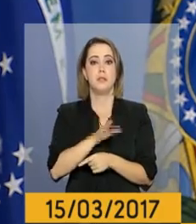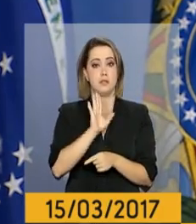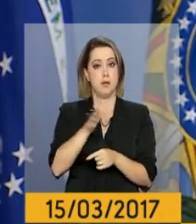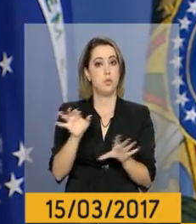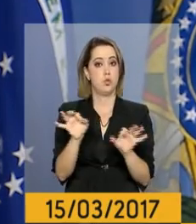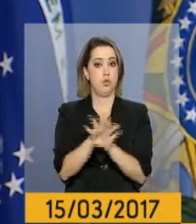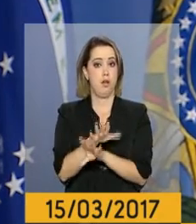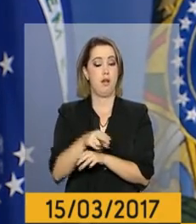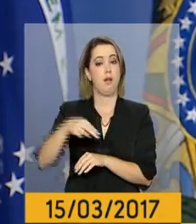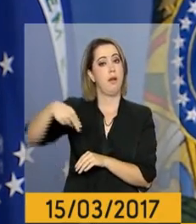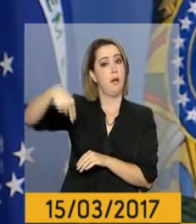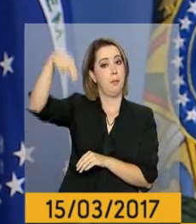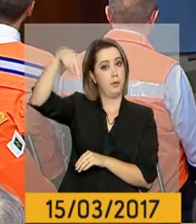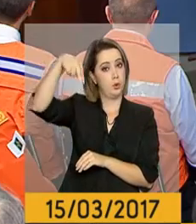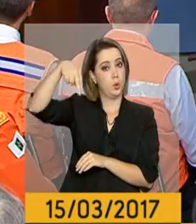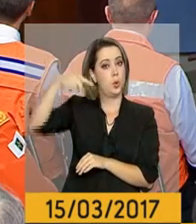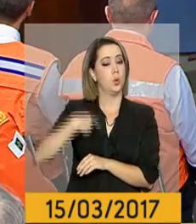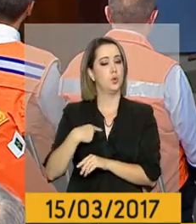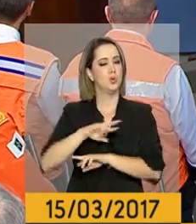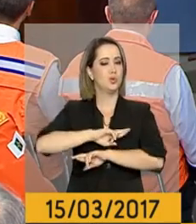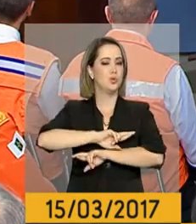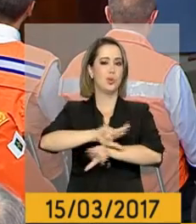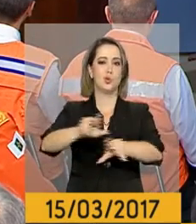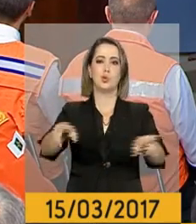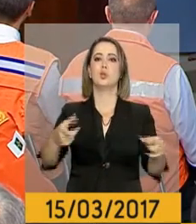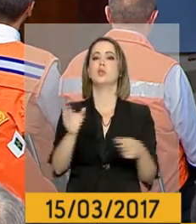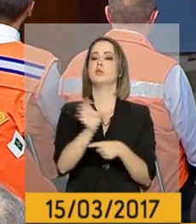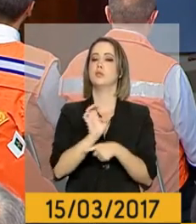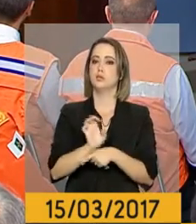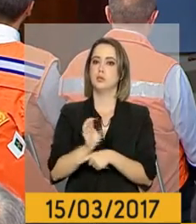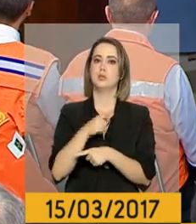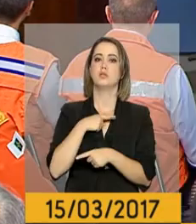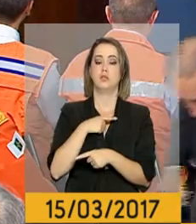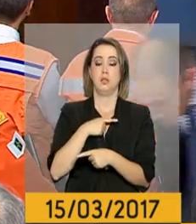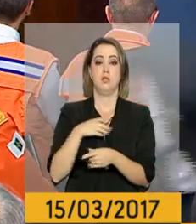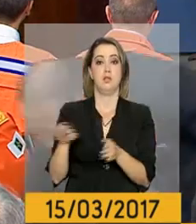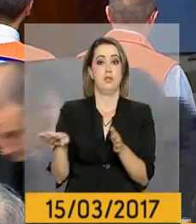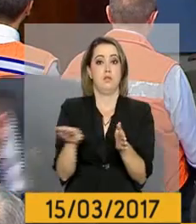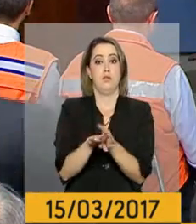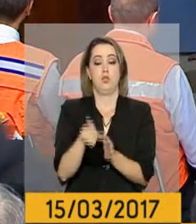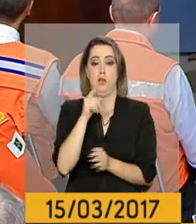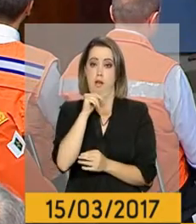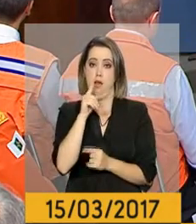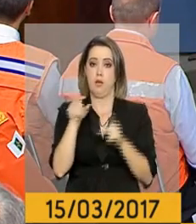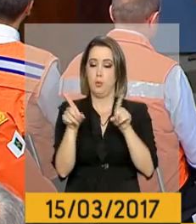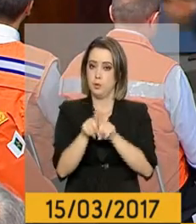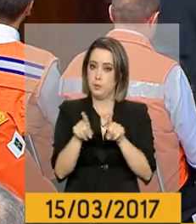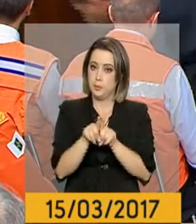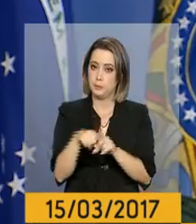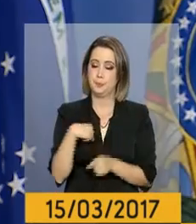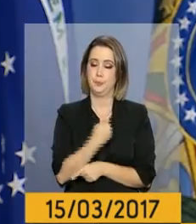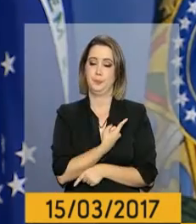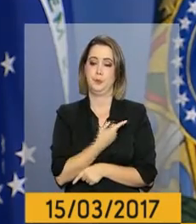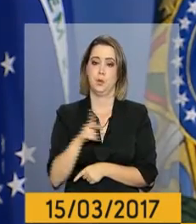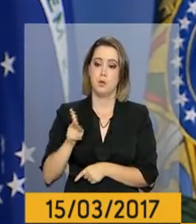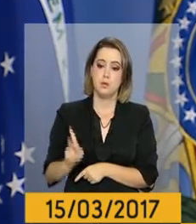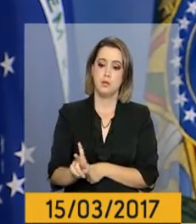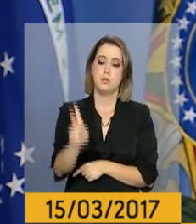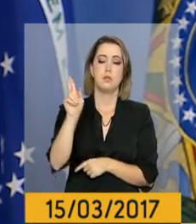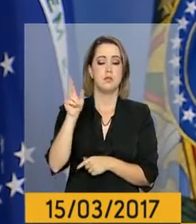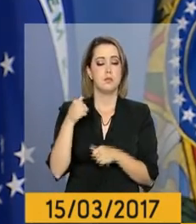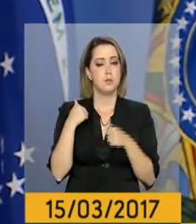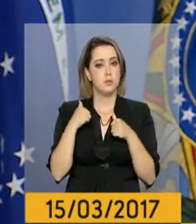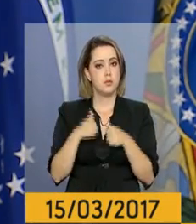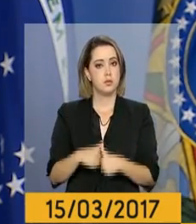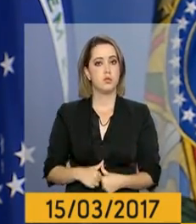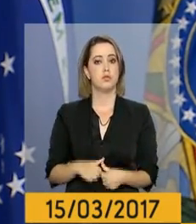estado do rio grande do norte e ceará enfim os demais estados do nordeste portanto nós sempre estivemos graça' são